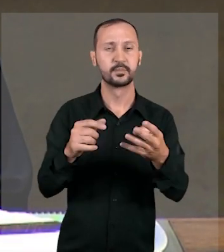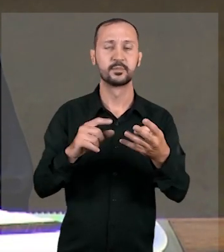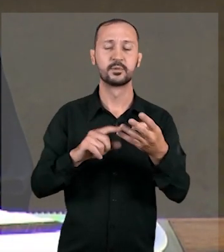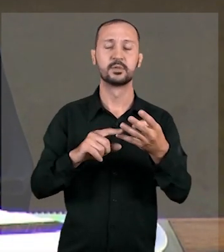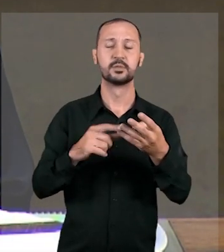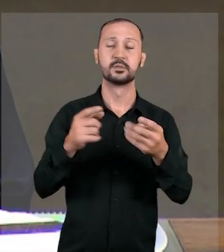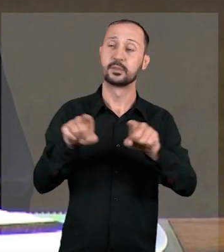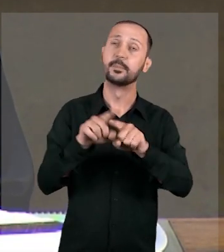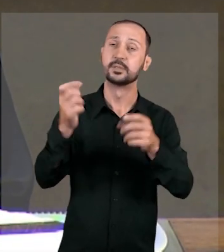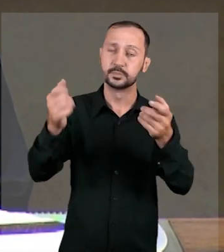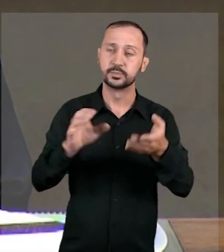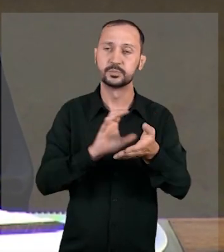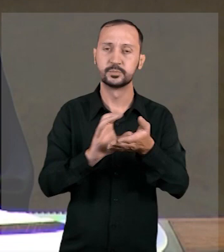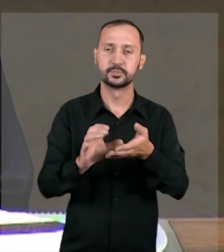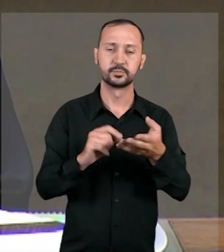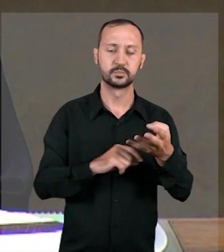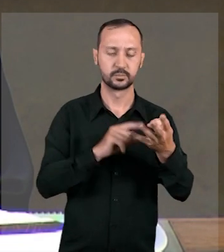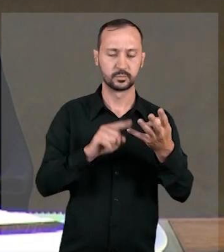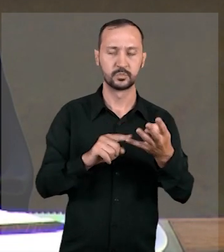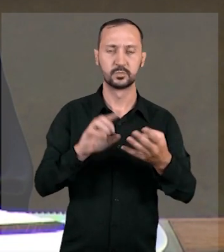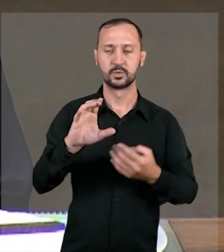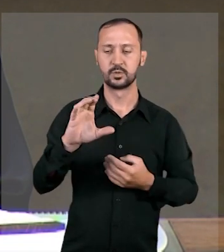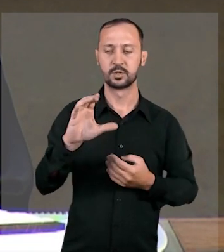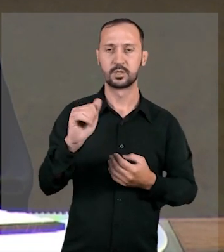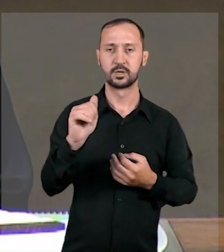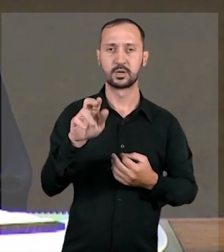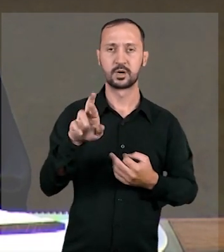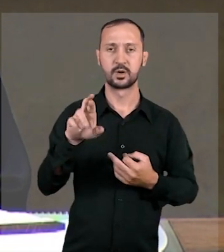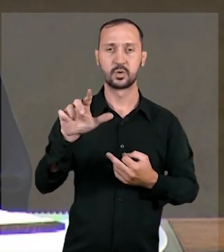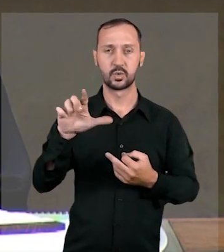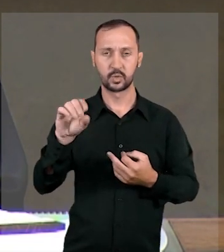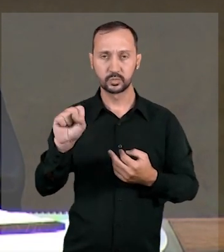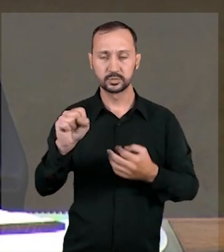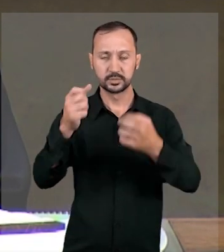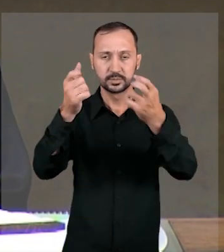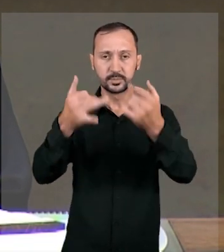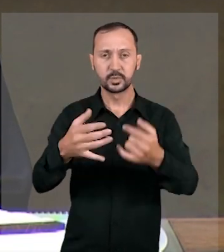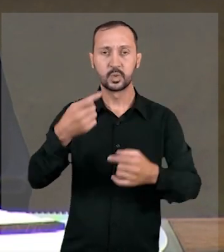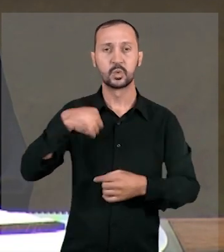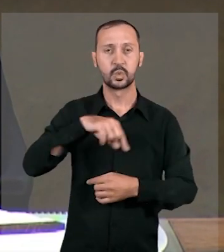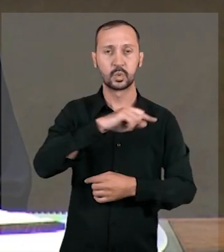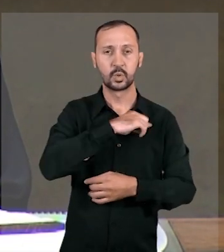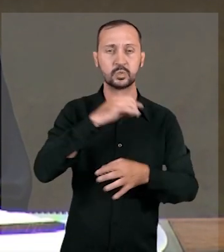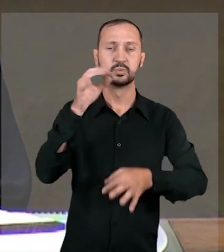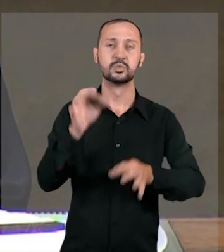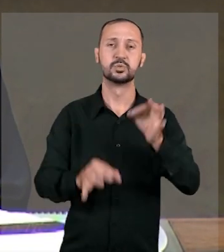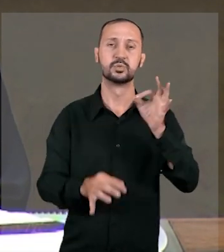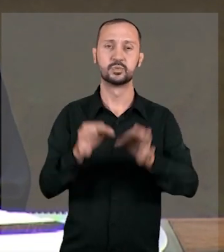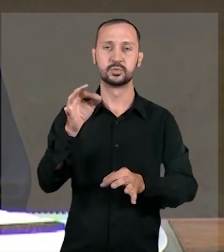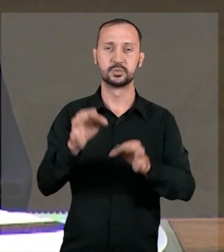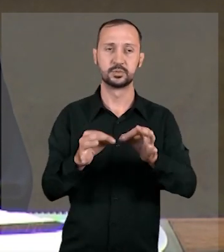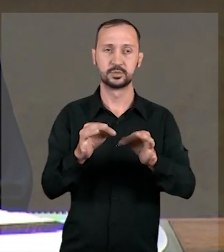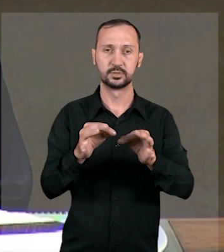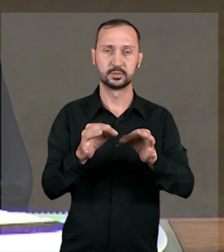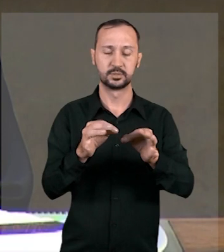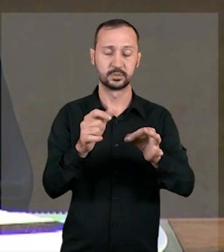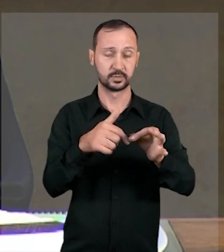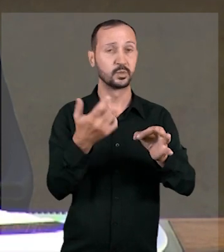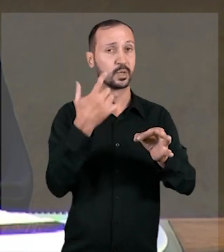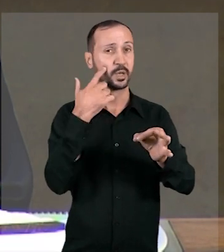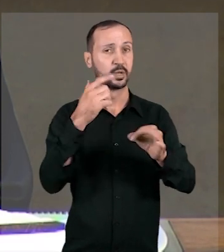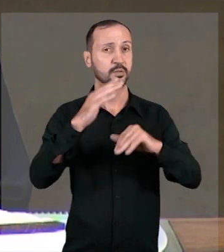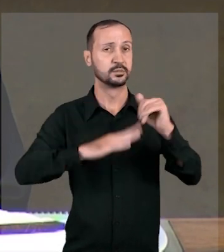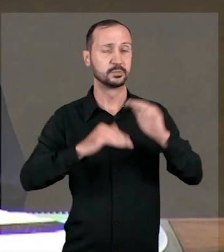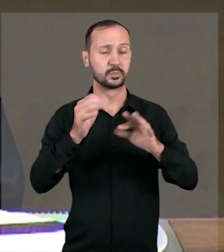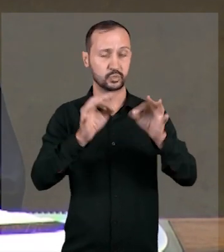além de falar sobre financiamento. O Carlos Orbach terminou dizendo: nós, os juízes, também gostaria de fazer uma